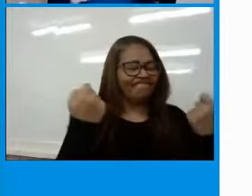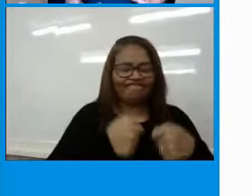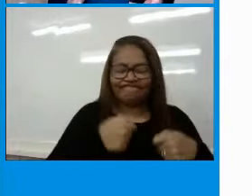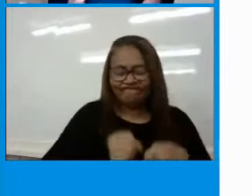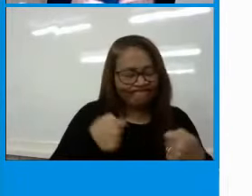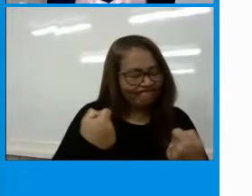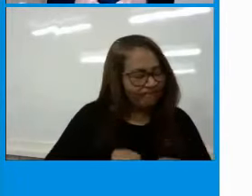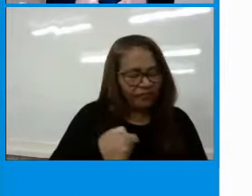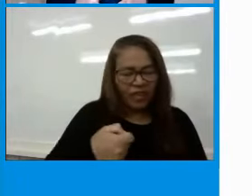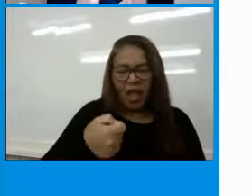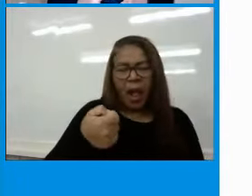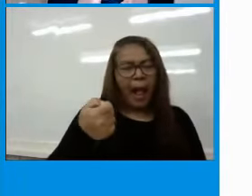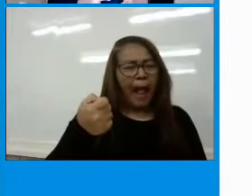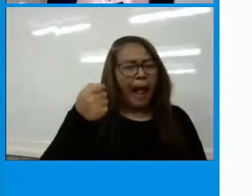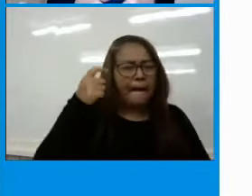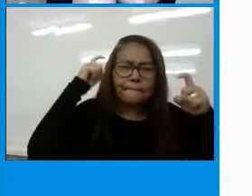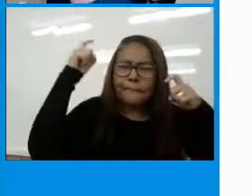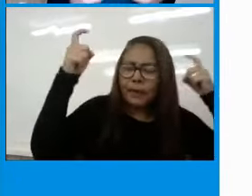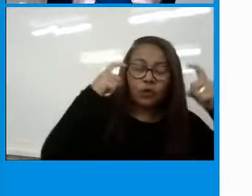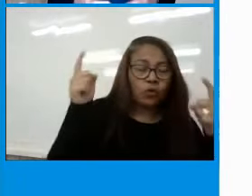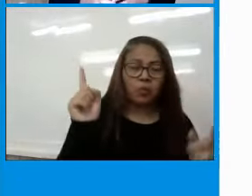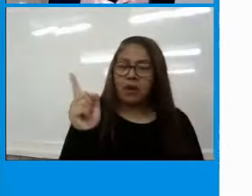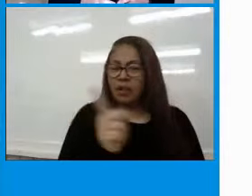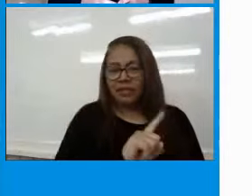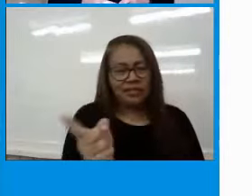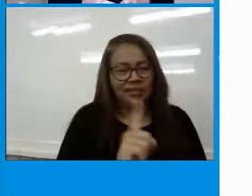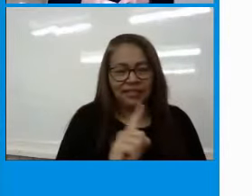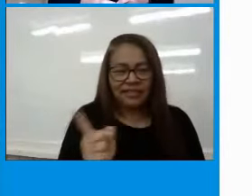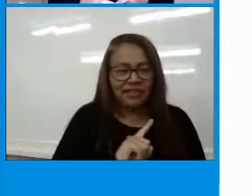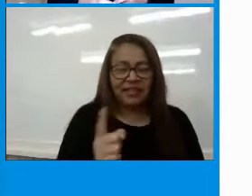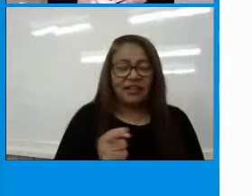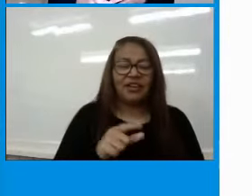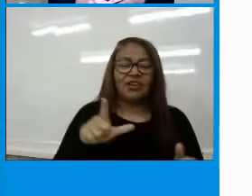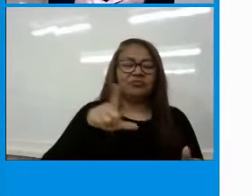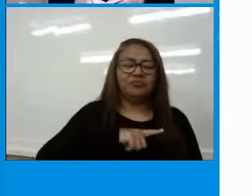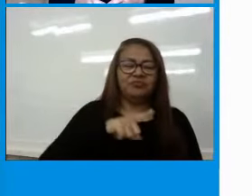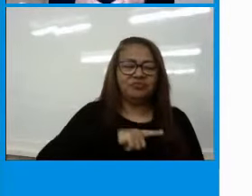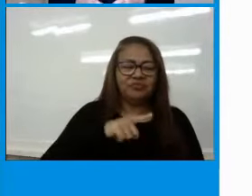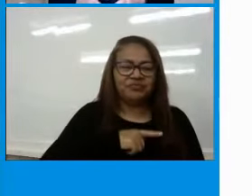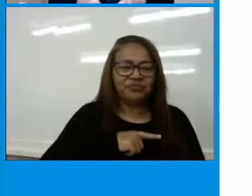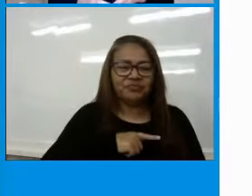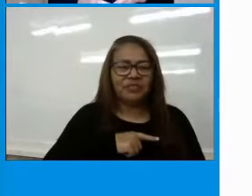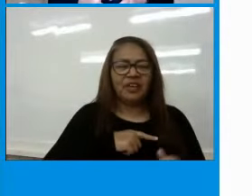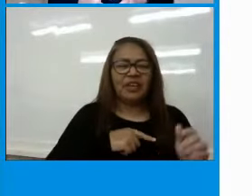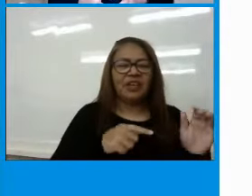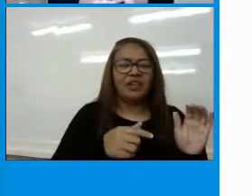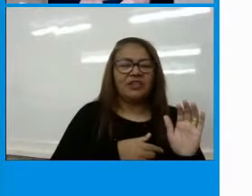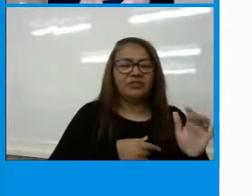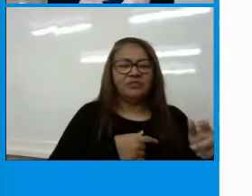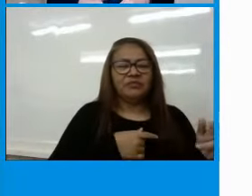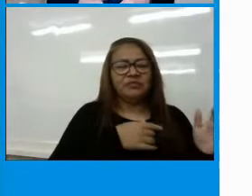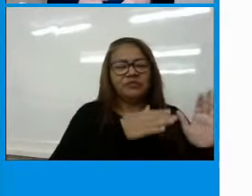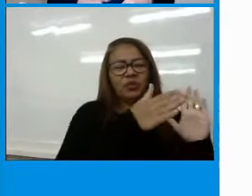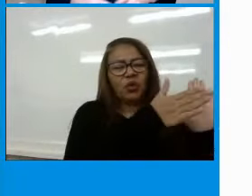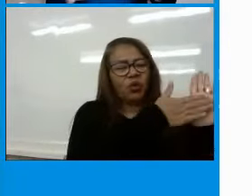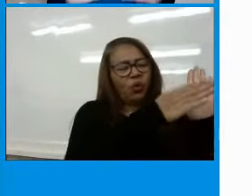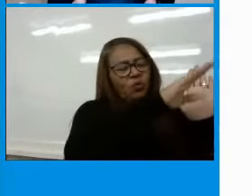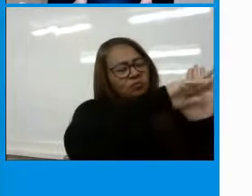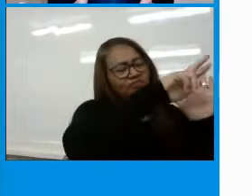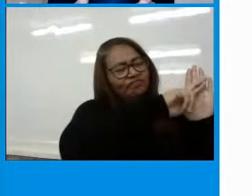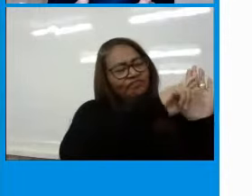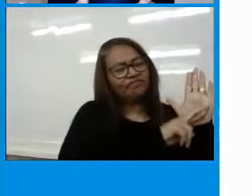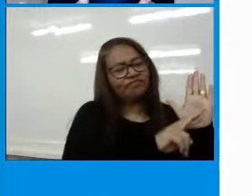vai encher o seu Drive. Os formulários para você trabalhar e interagir com os alunos de diferentes formas. O